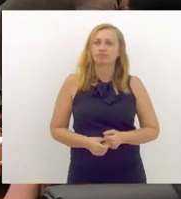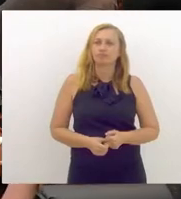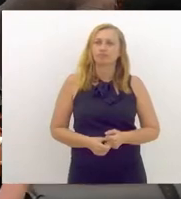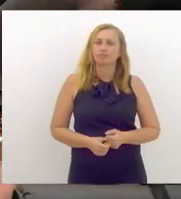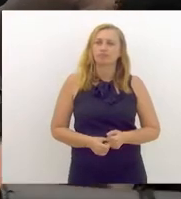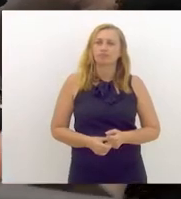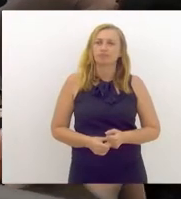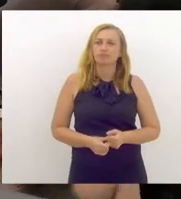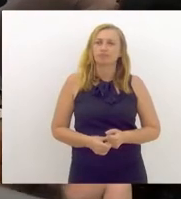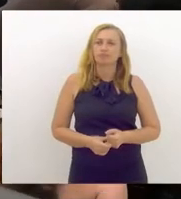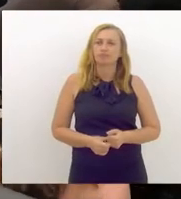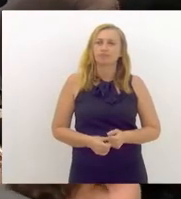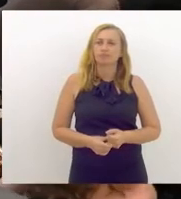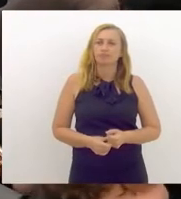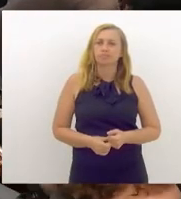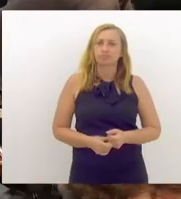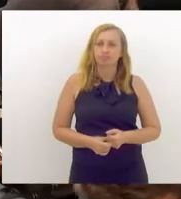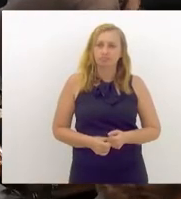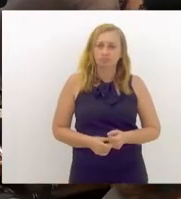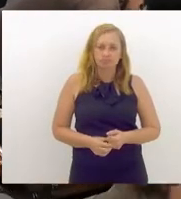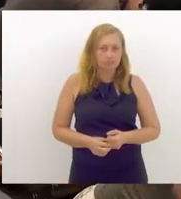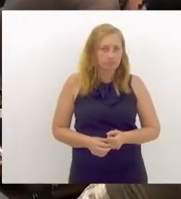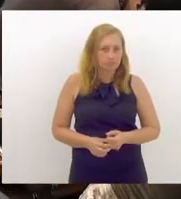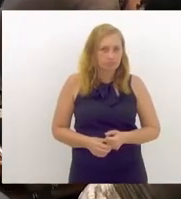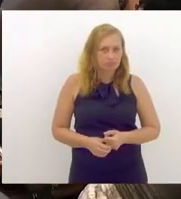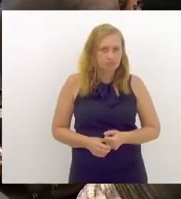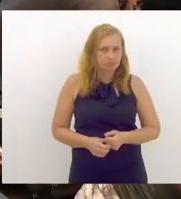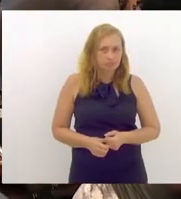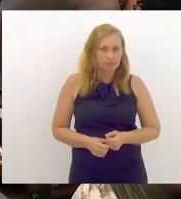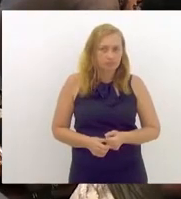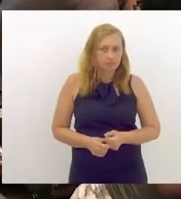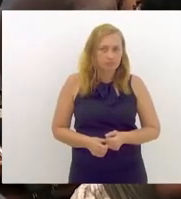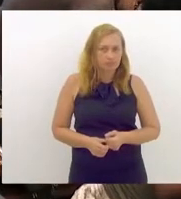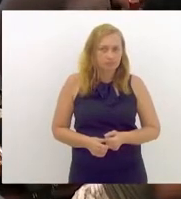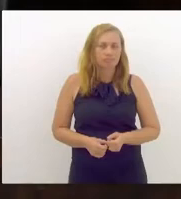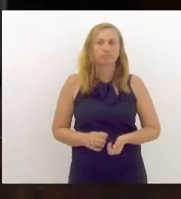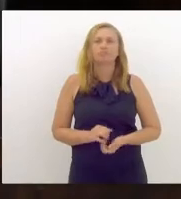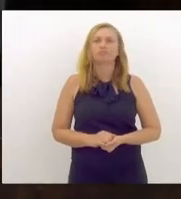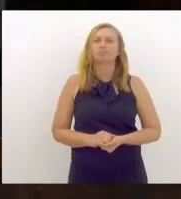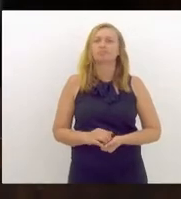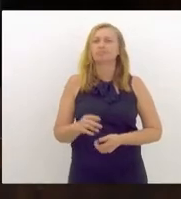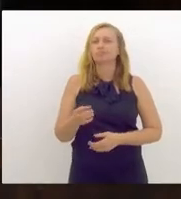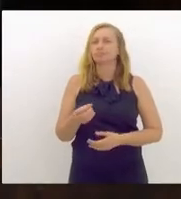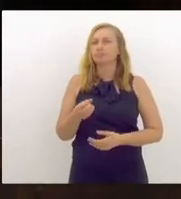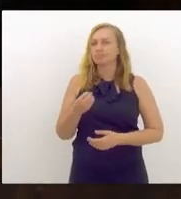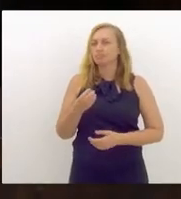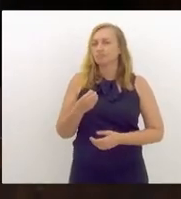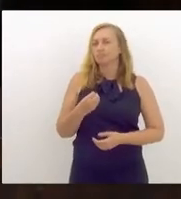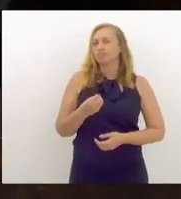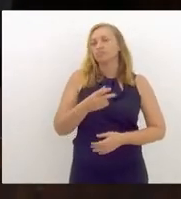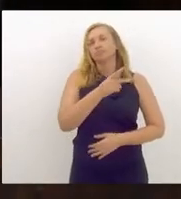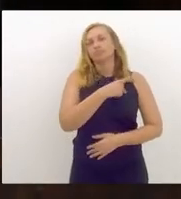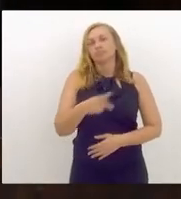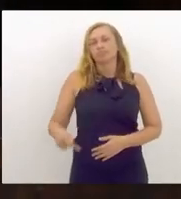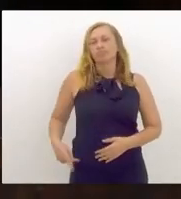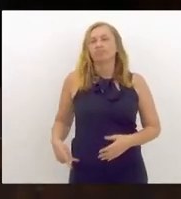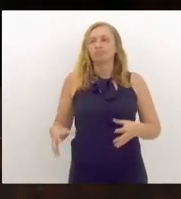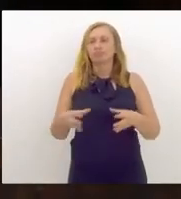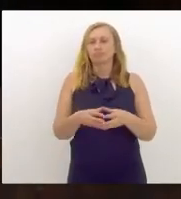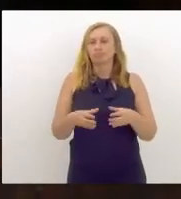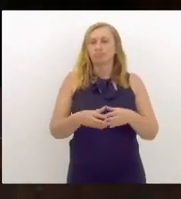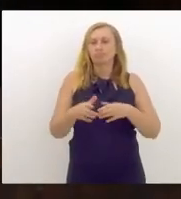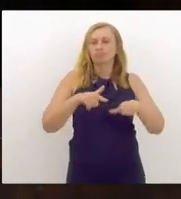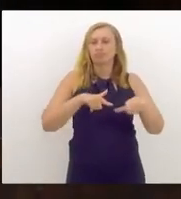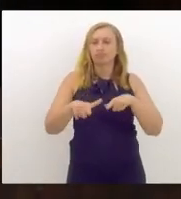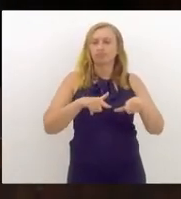Boa noite deputada Mônica presidente da Comissão do trabalho e securidade social